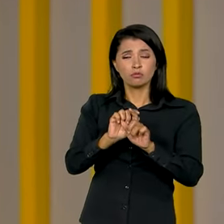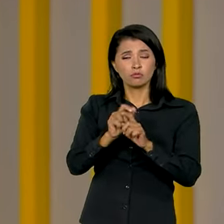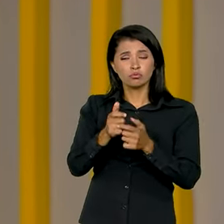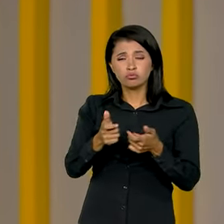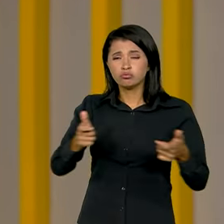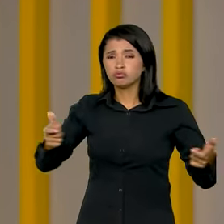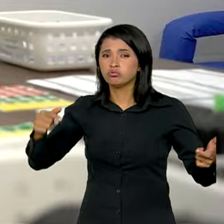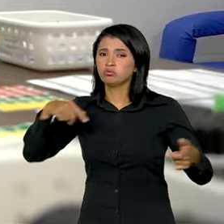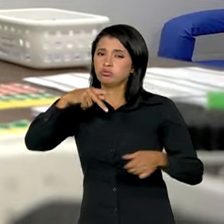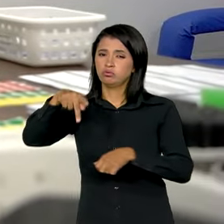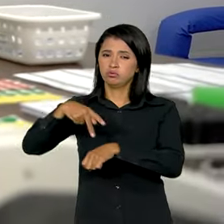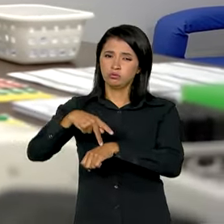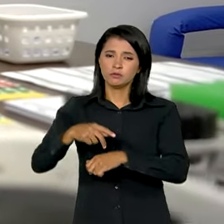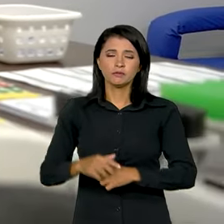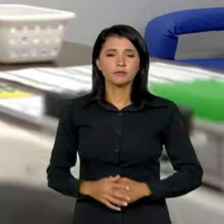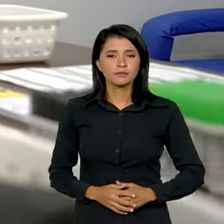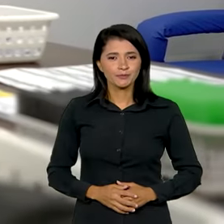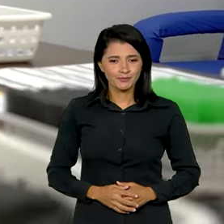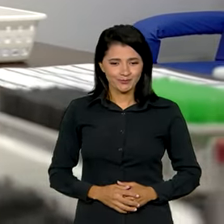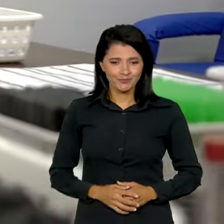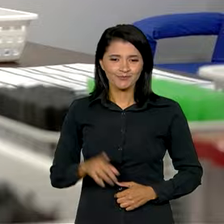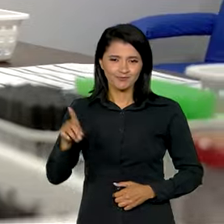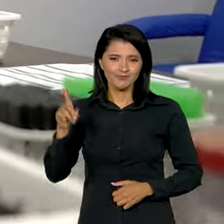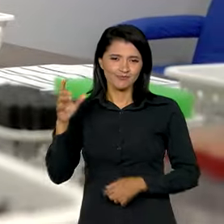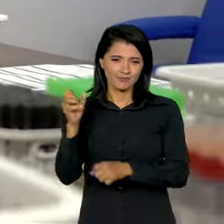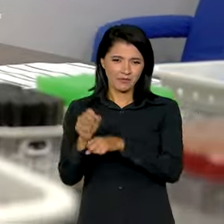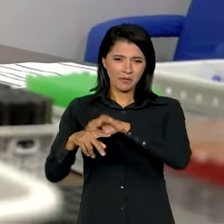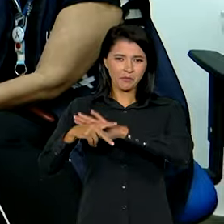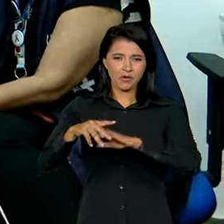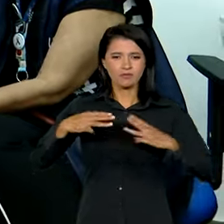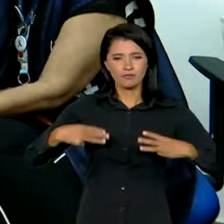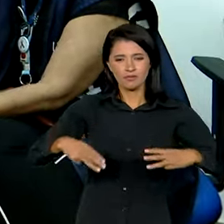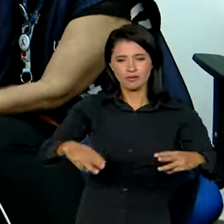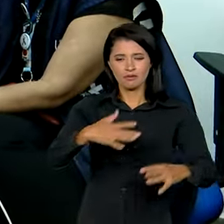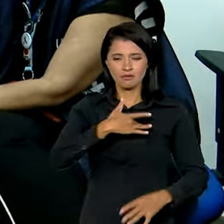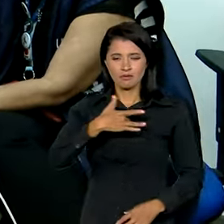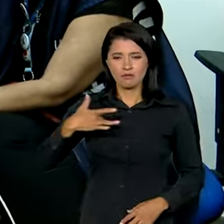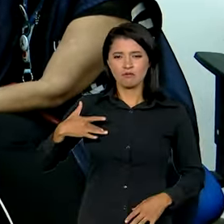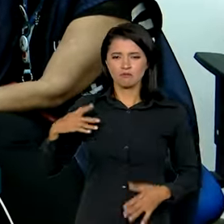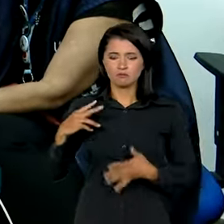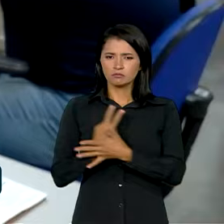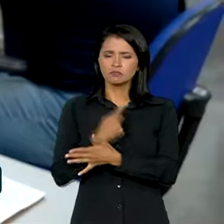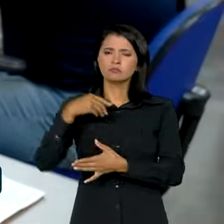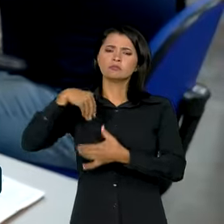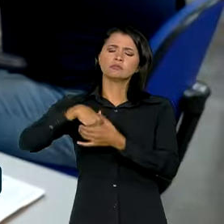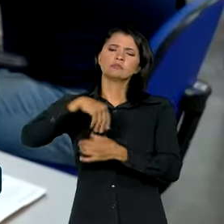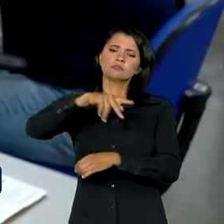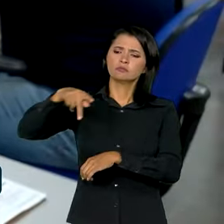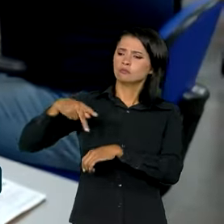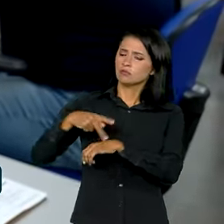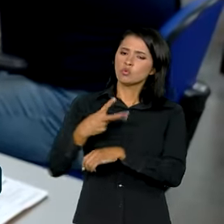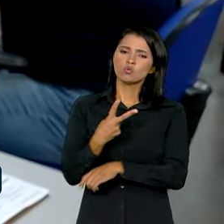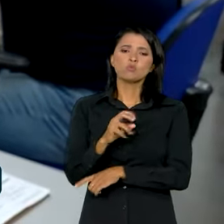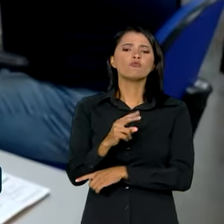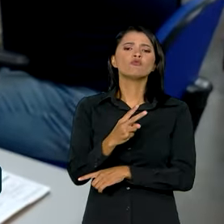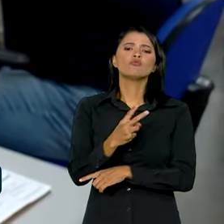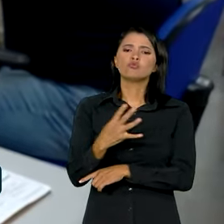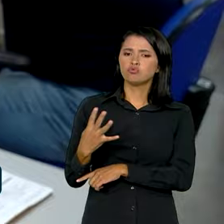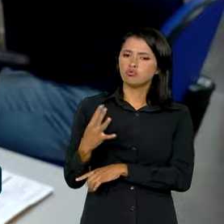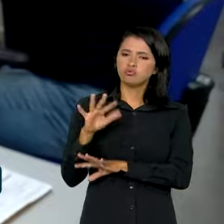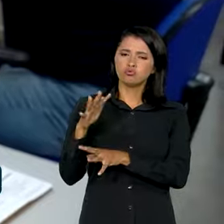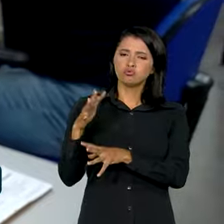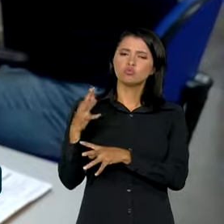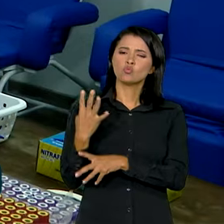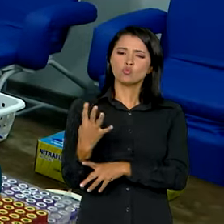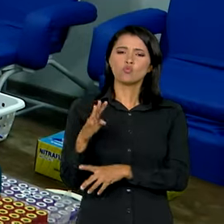no país a estimativa do Ministério da Saúde é que ocorram no país em 2024 cerca de